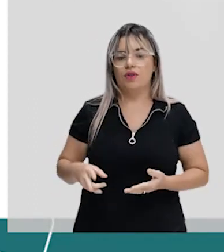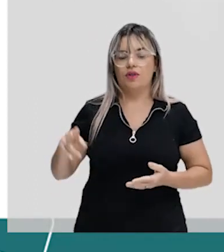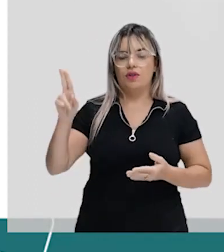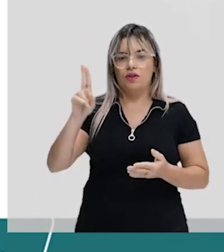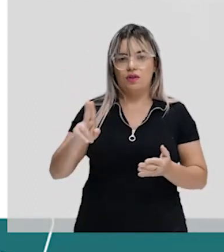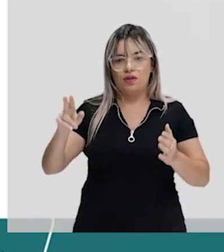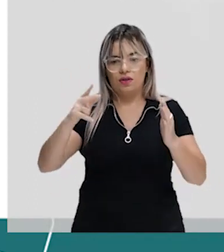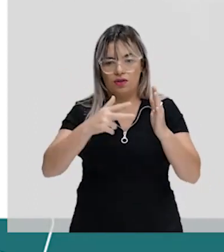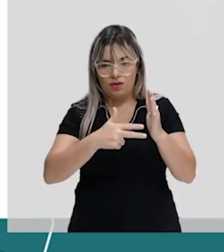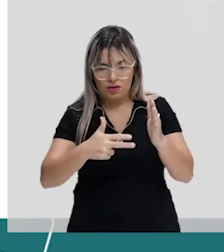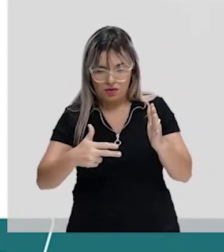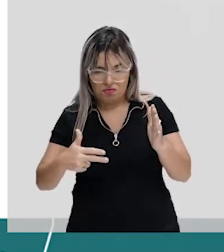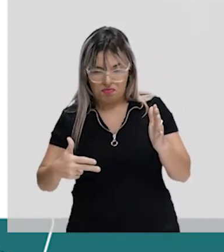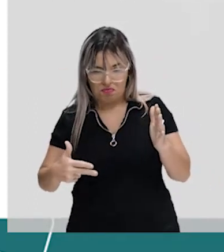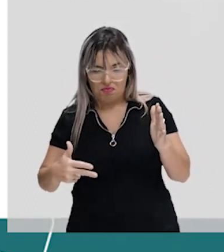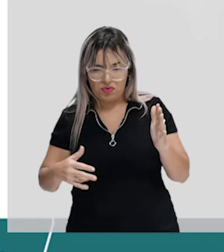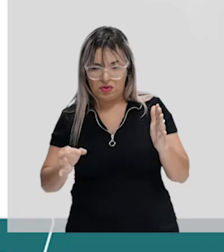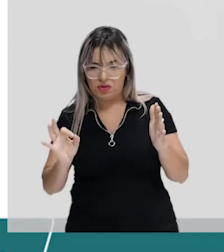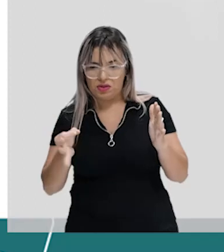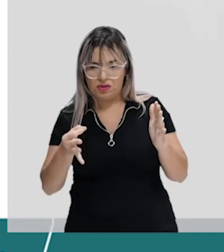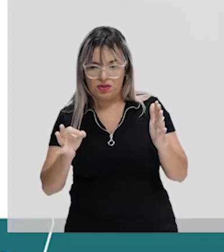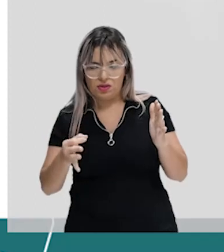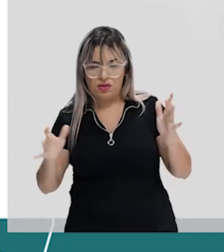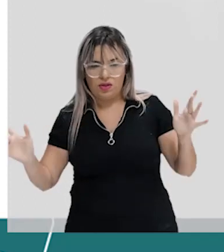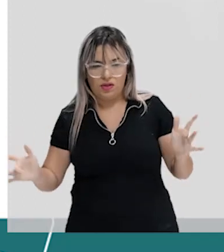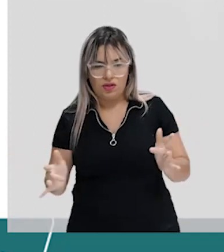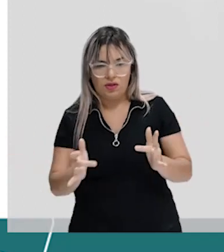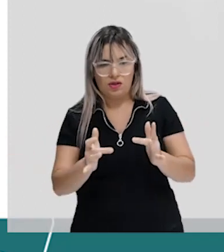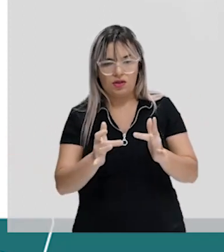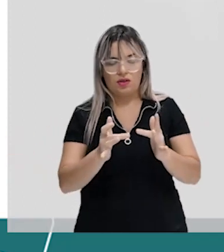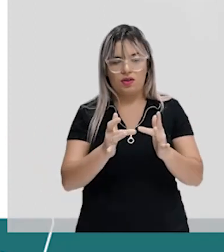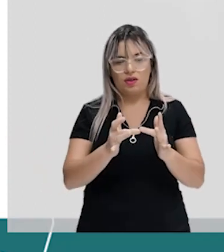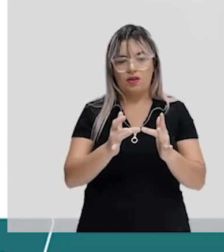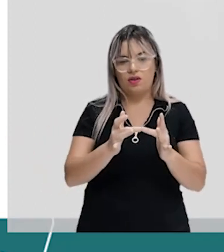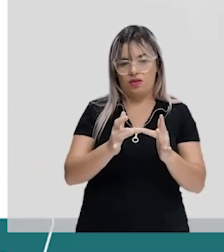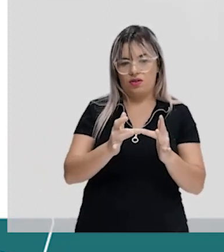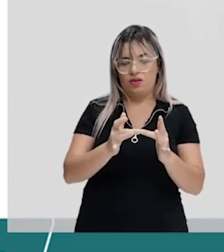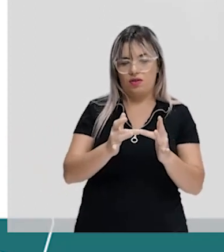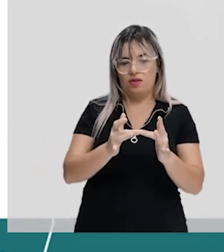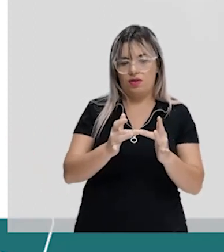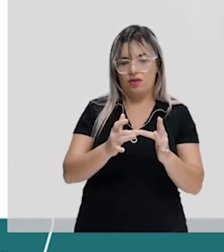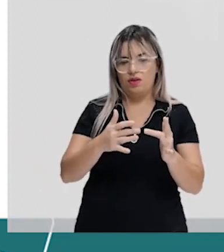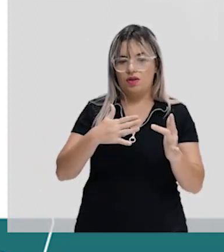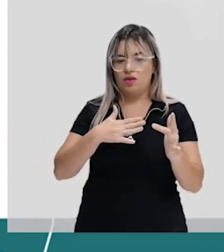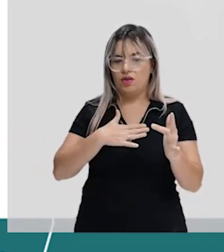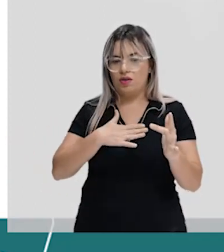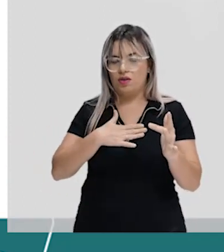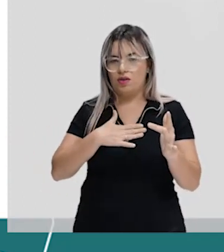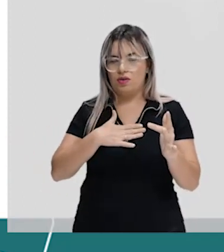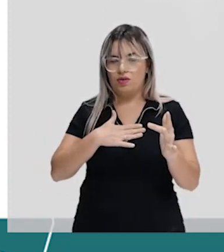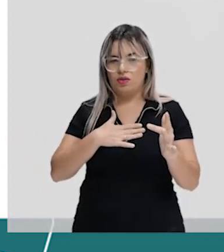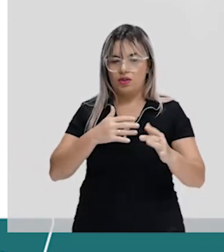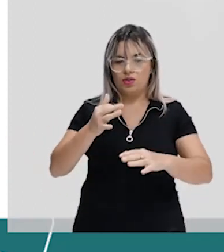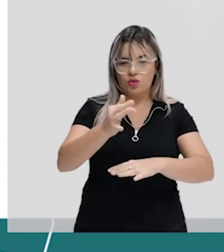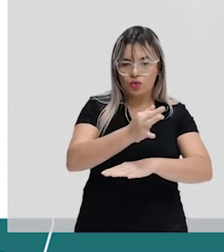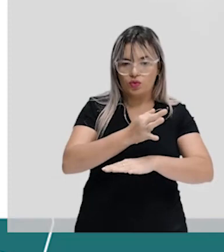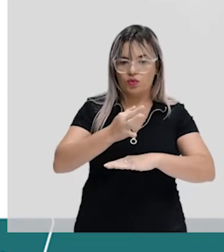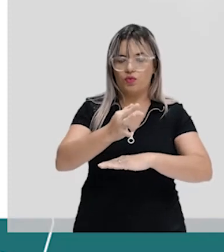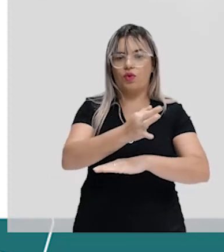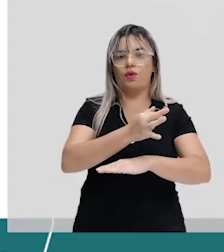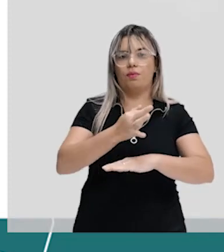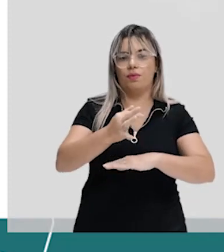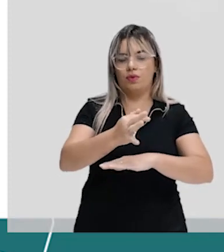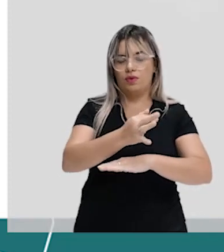quê? Refinado, clássico, impessoal e busca pelo culto à forma. Eu particularmente gosto muito, embora eu me considere